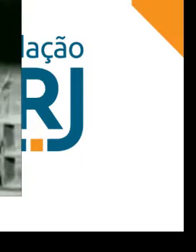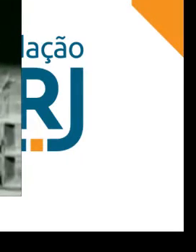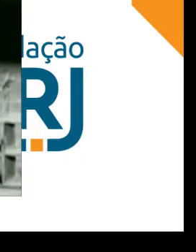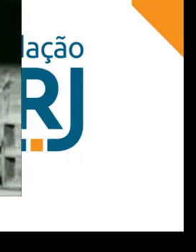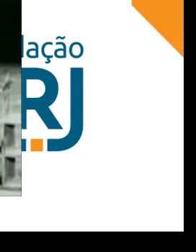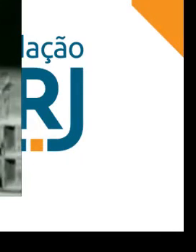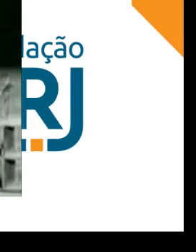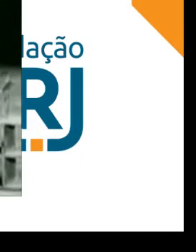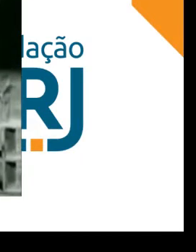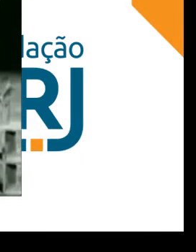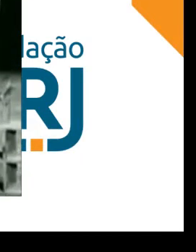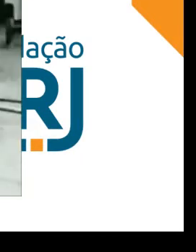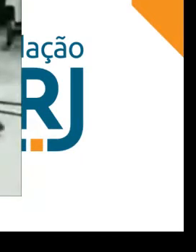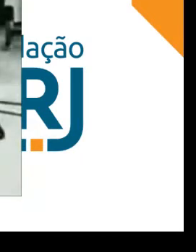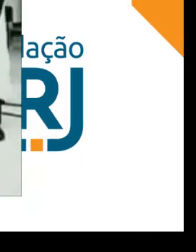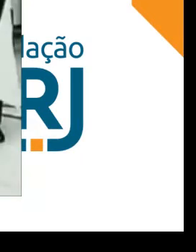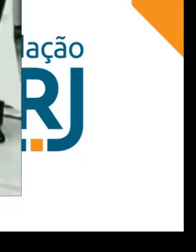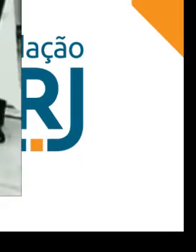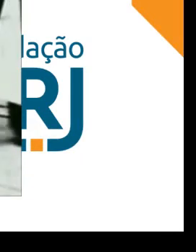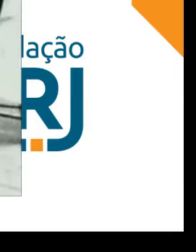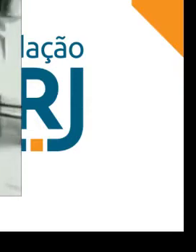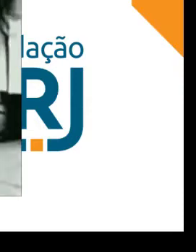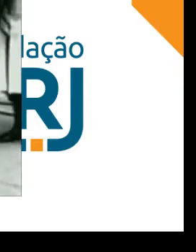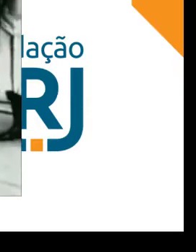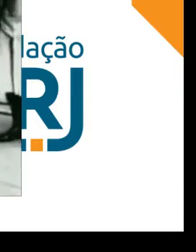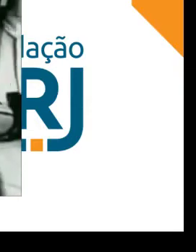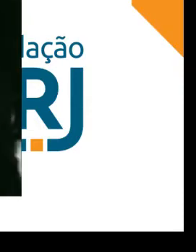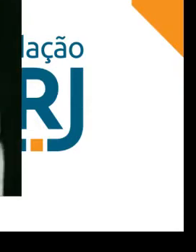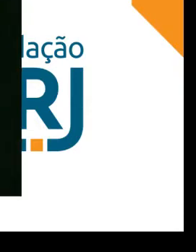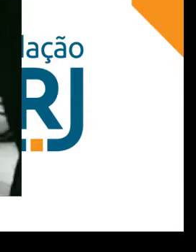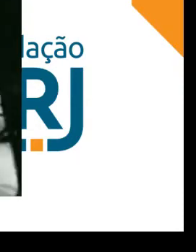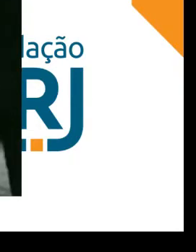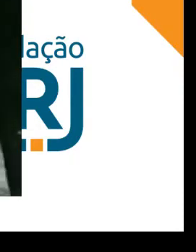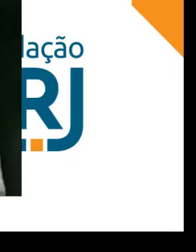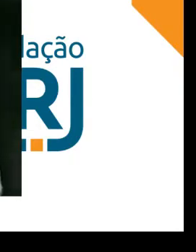levava várias semanas, do princípio ao fim, e orgulhavam-se dos resultados.